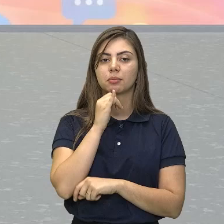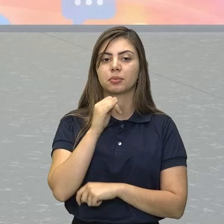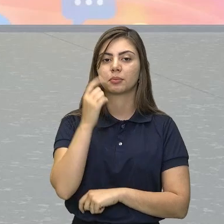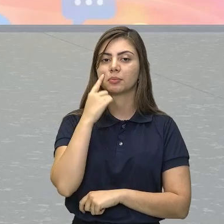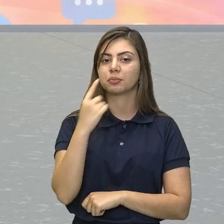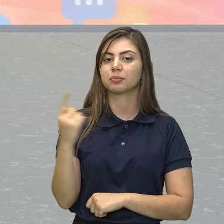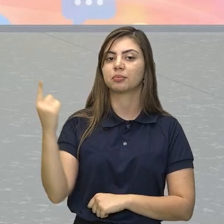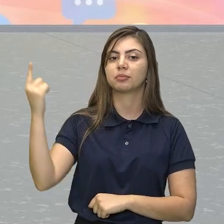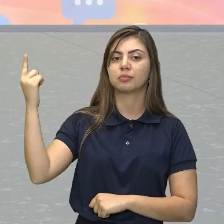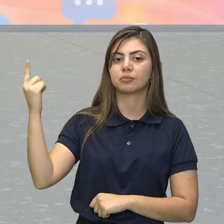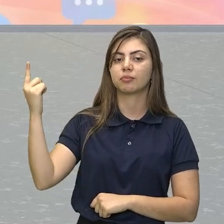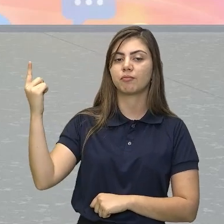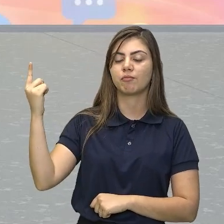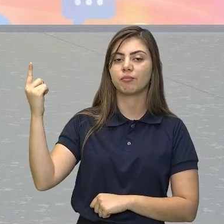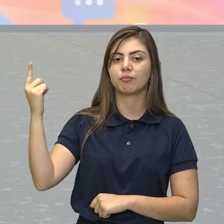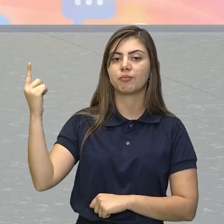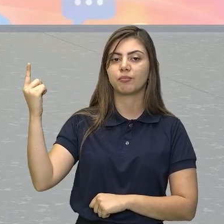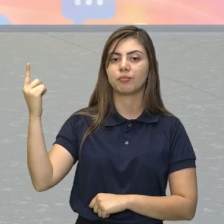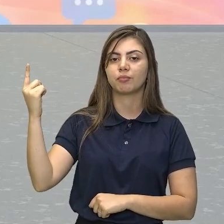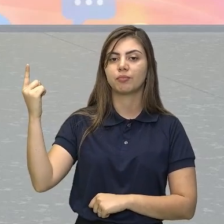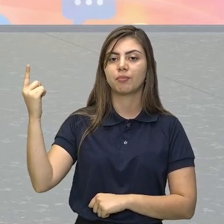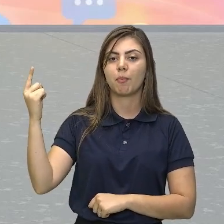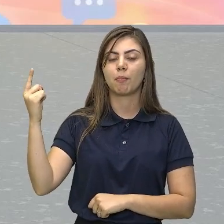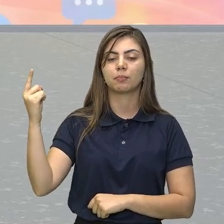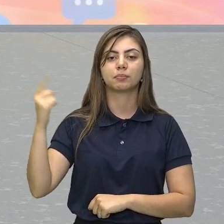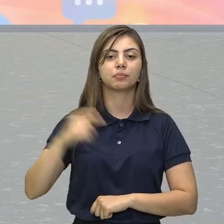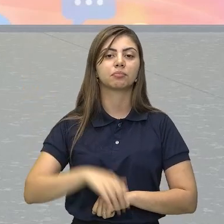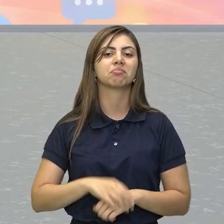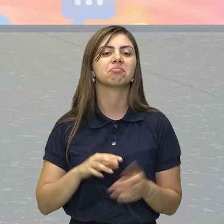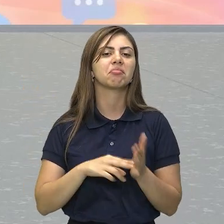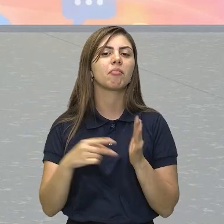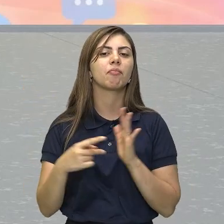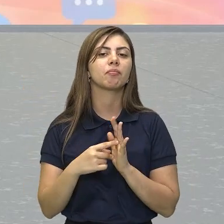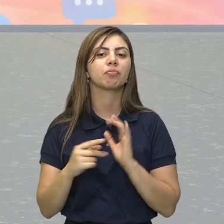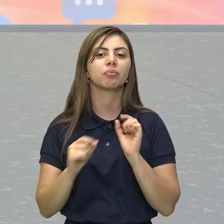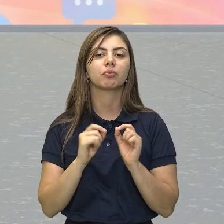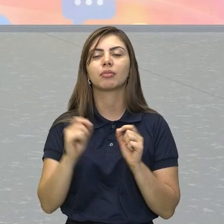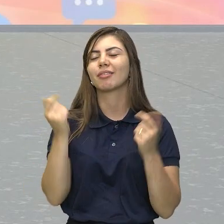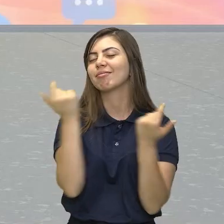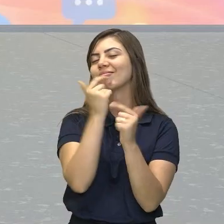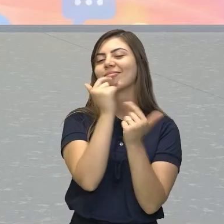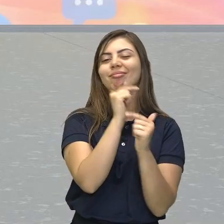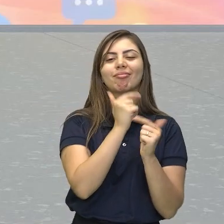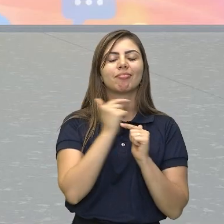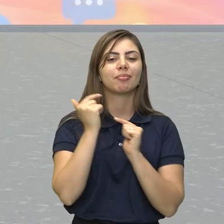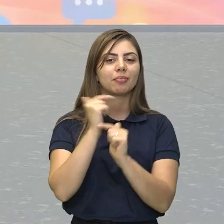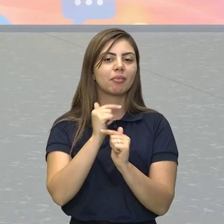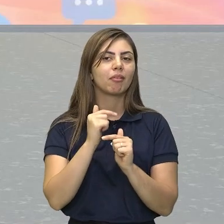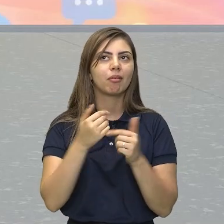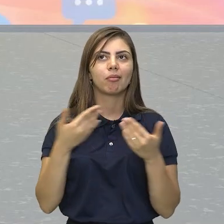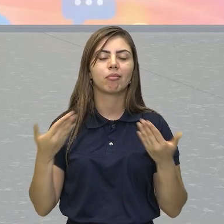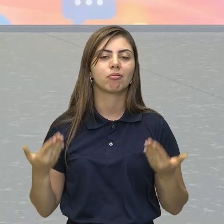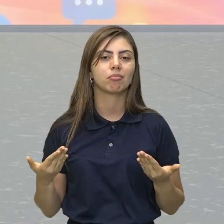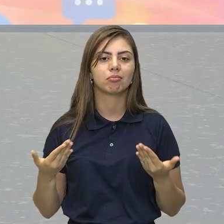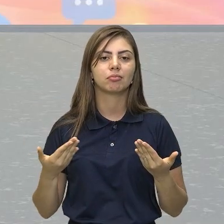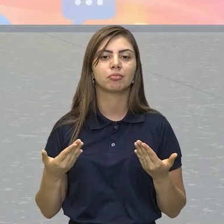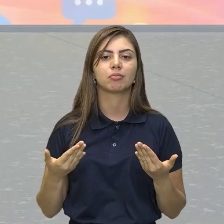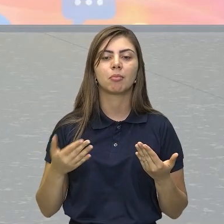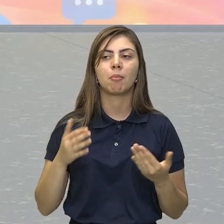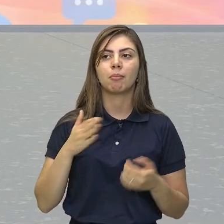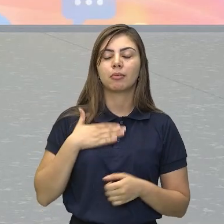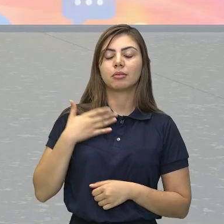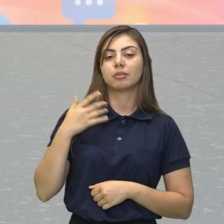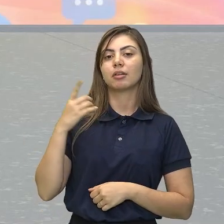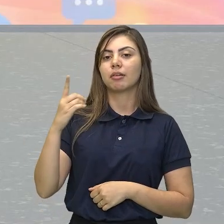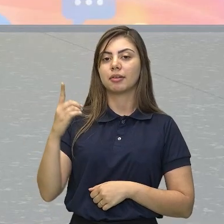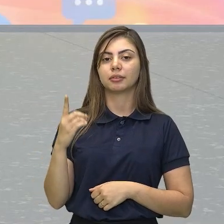OMG, BRB, né? Que significa rindo bastante. Oh my God, meu